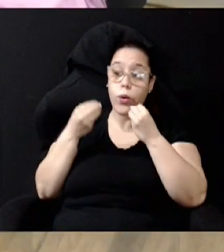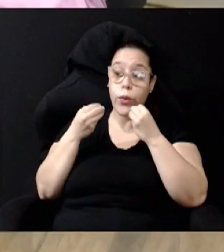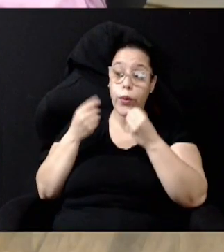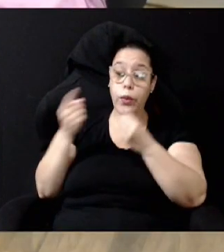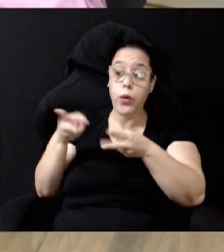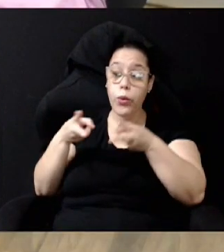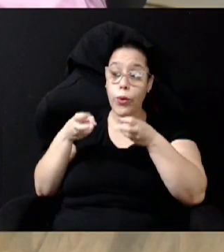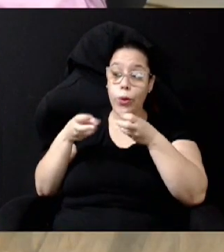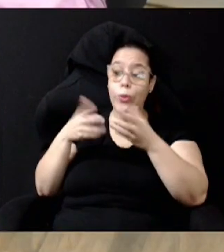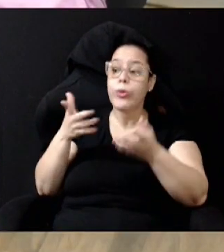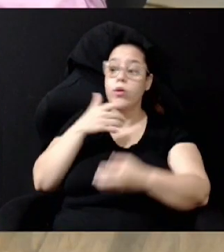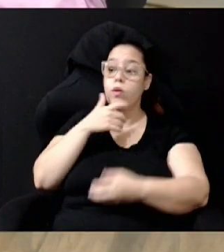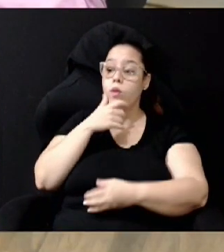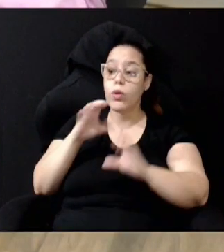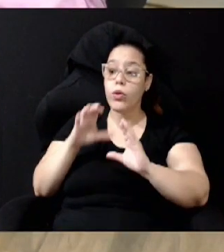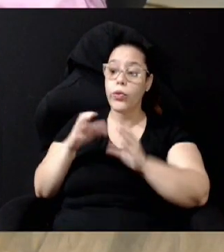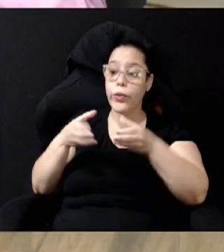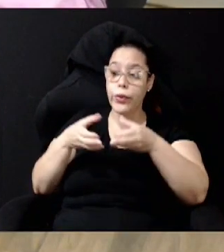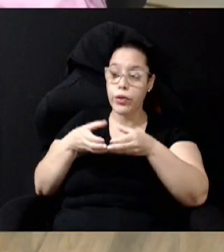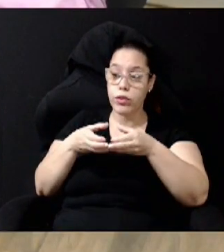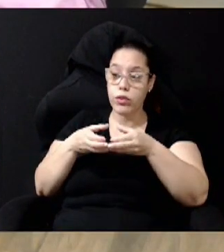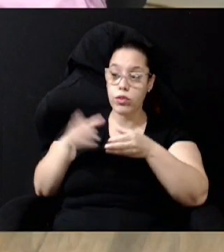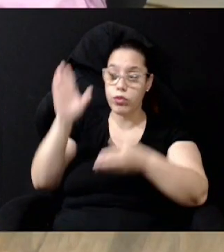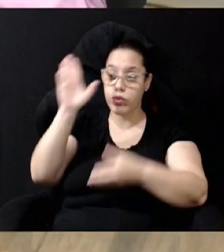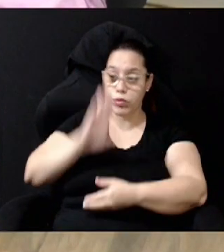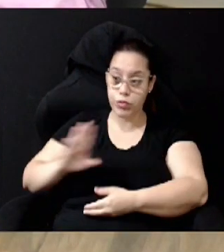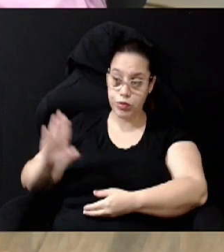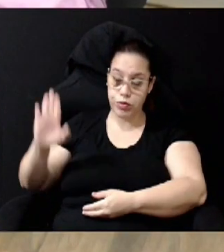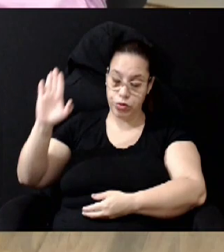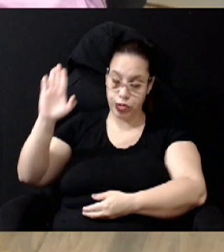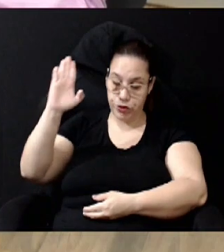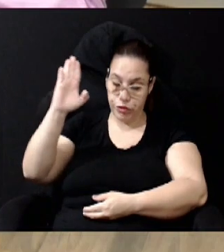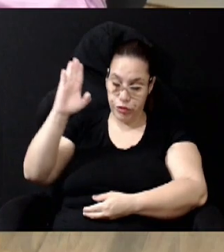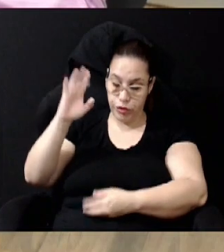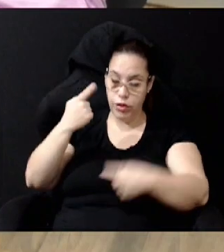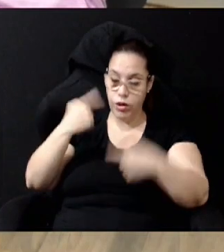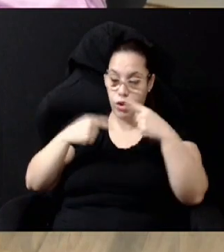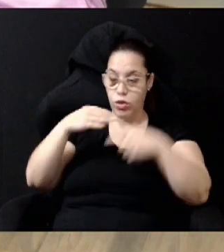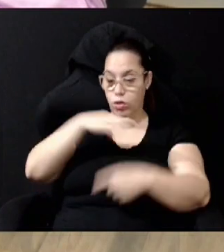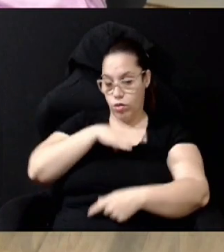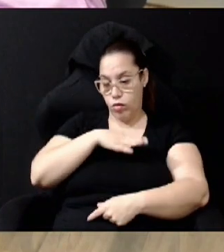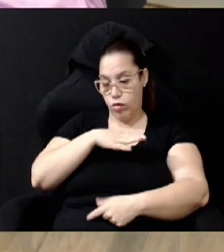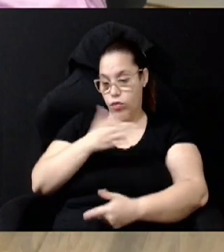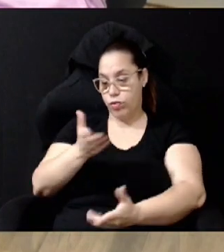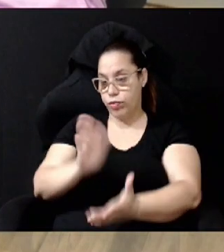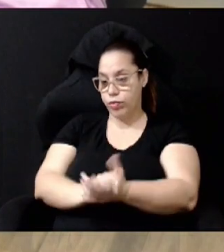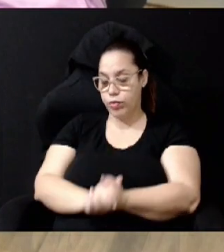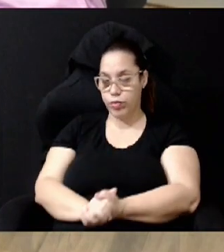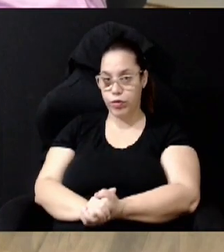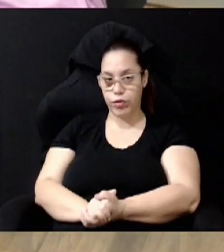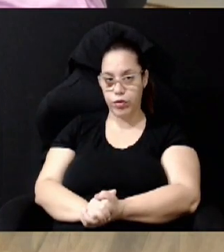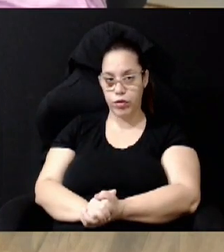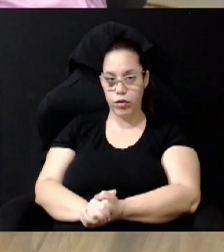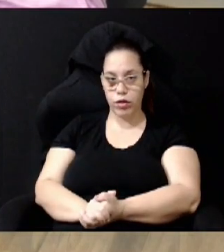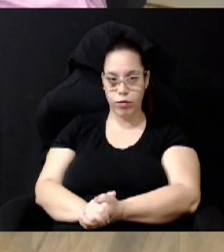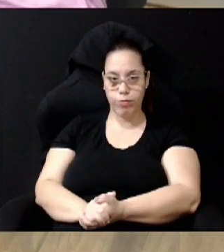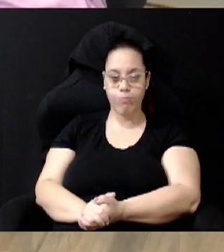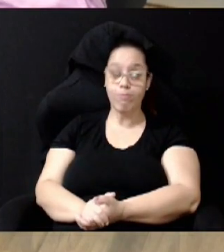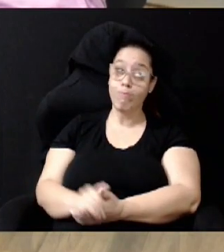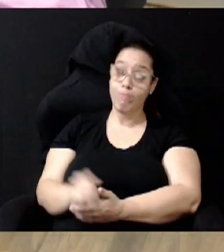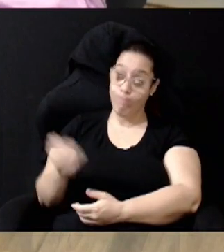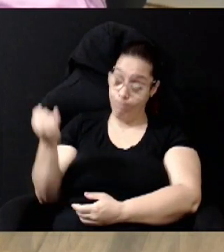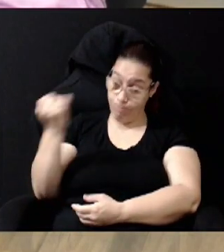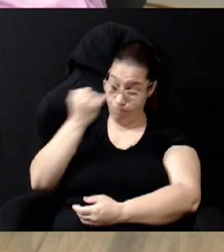esta conferência nacional em maio, mas primeiro uma discussão aqui no município de Campinas? É extremamente salutar, né? O município